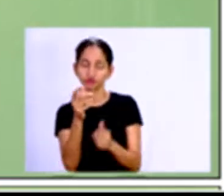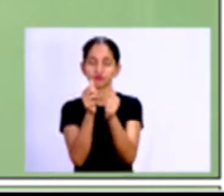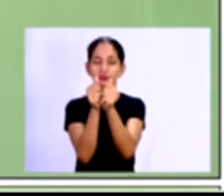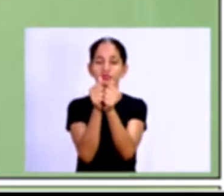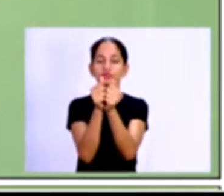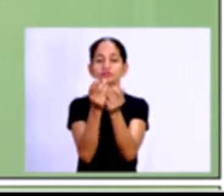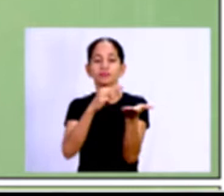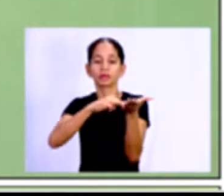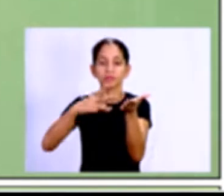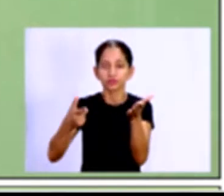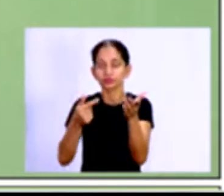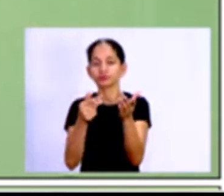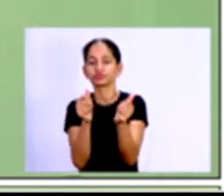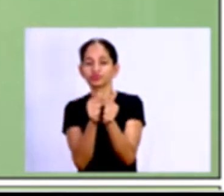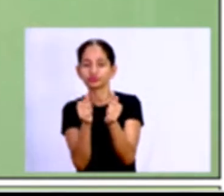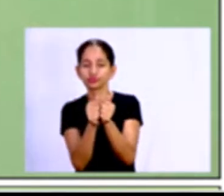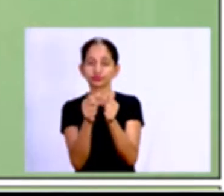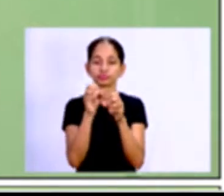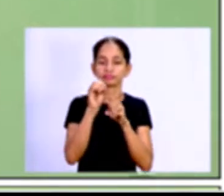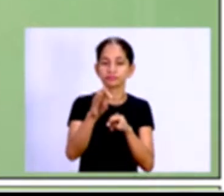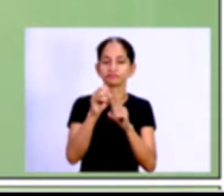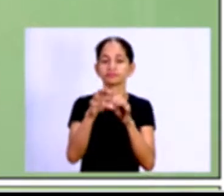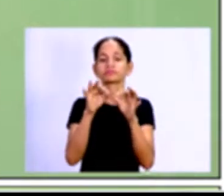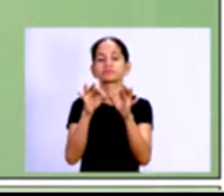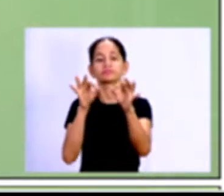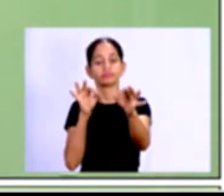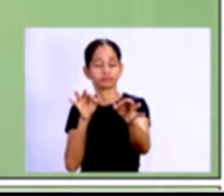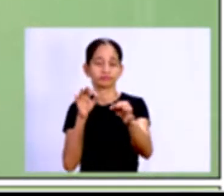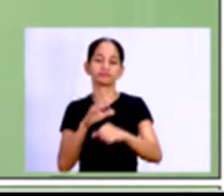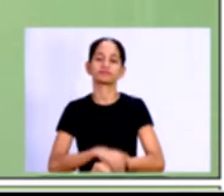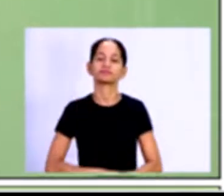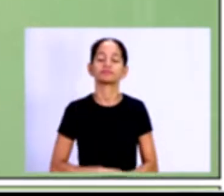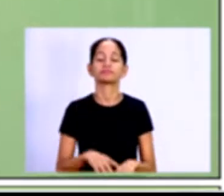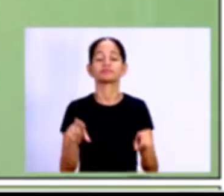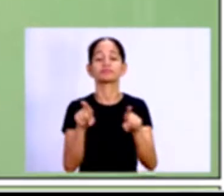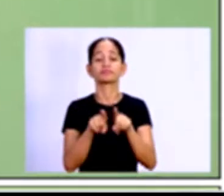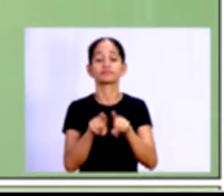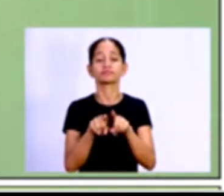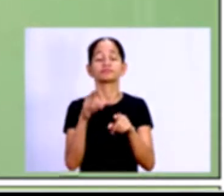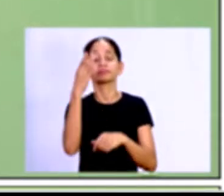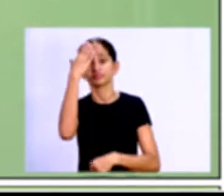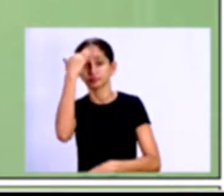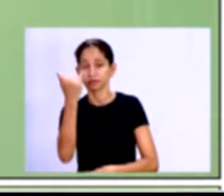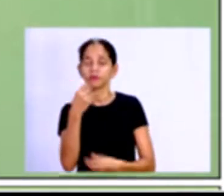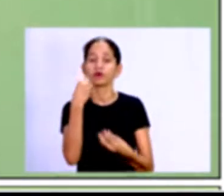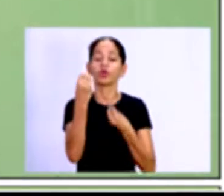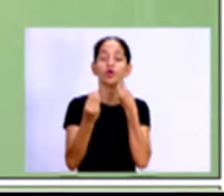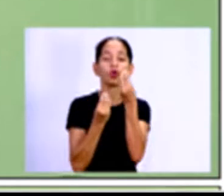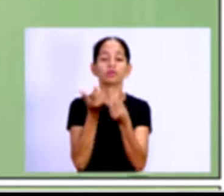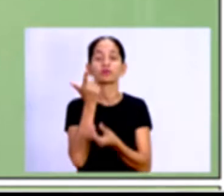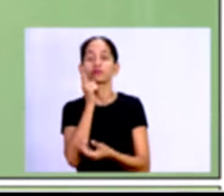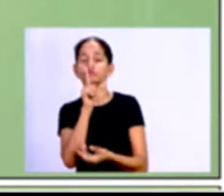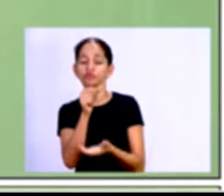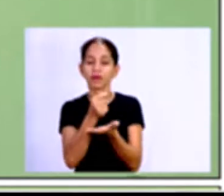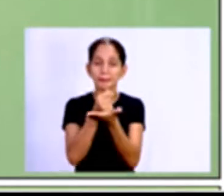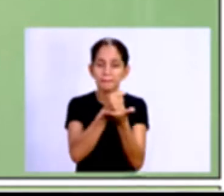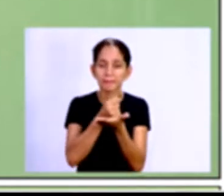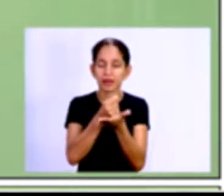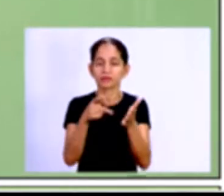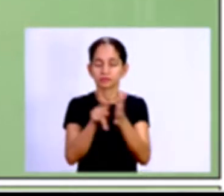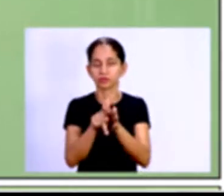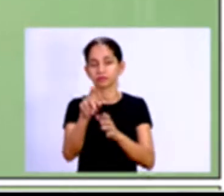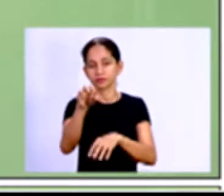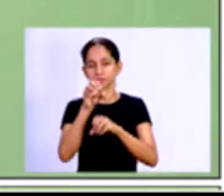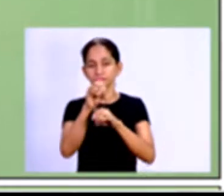as metodologias de educação à distância. Identificar os princípios que fundamentam a